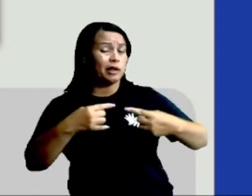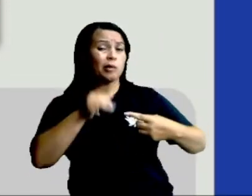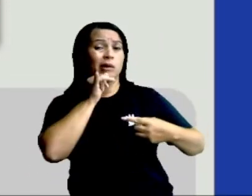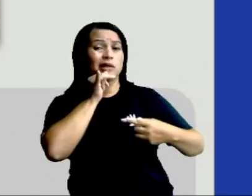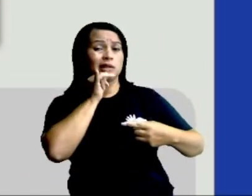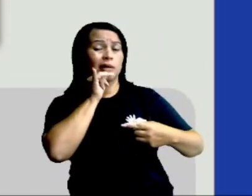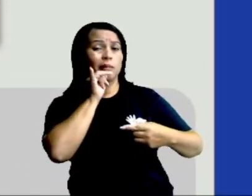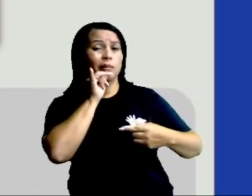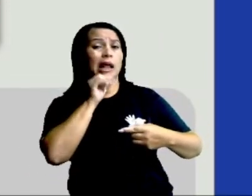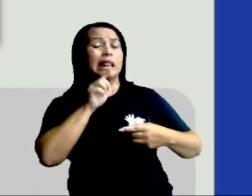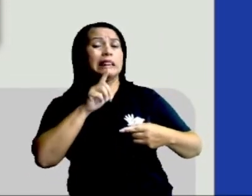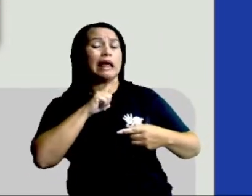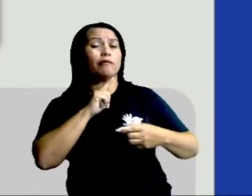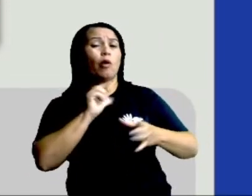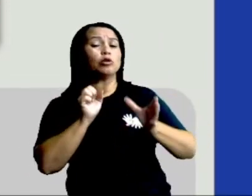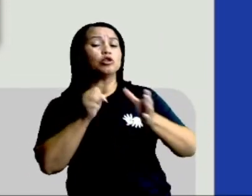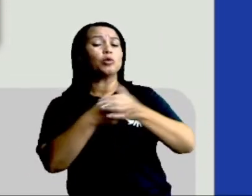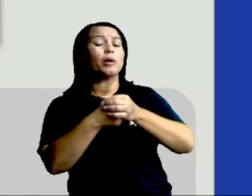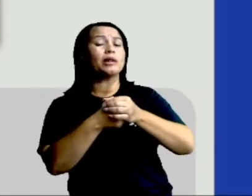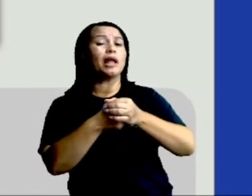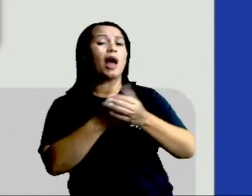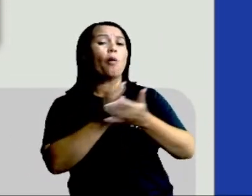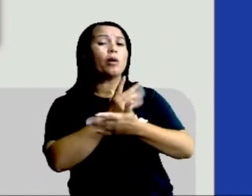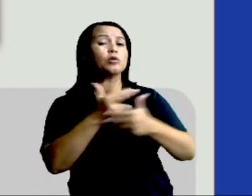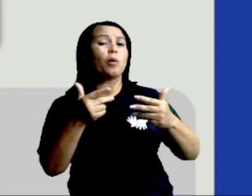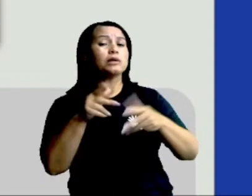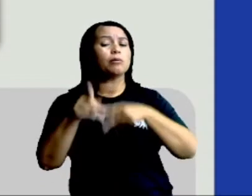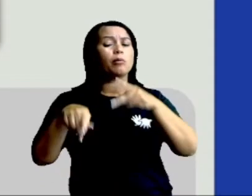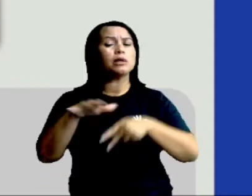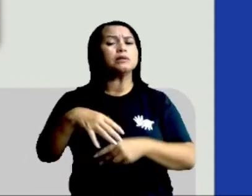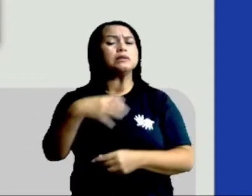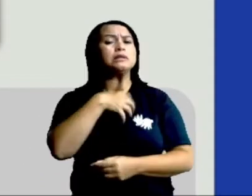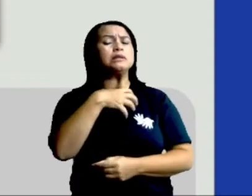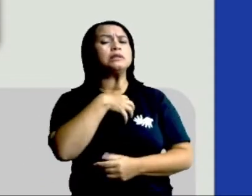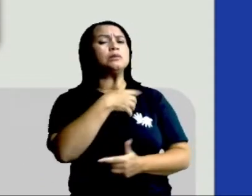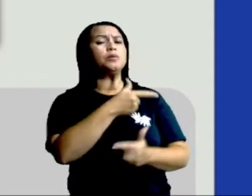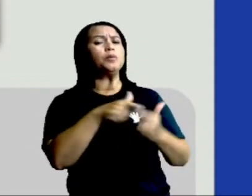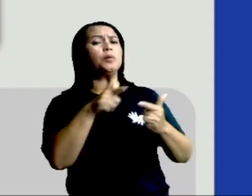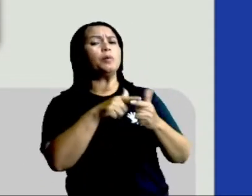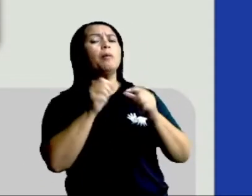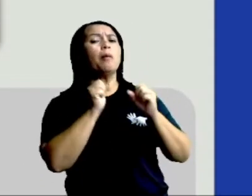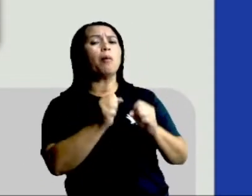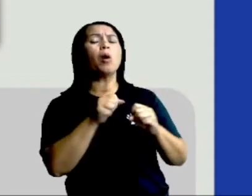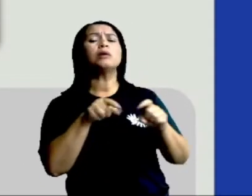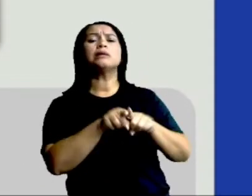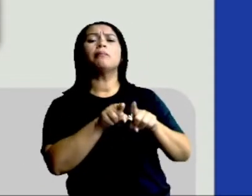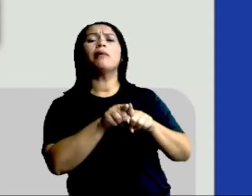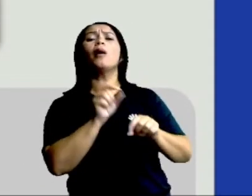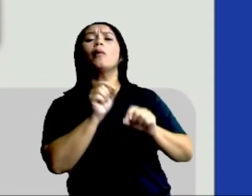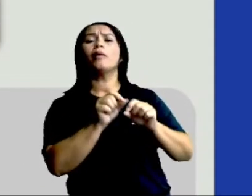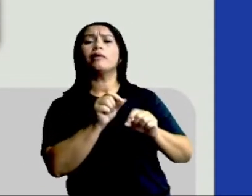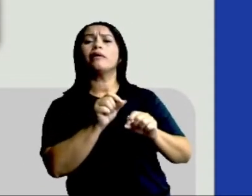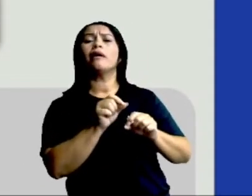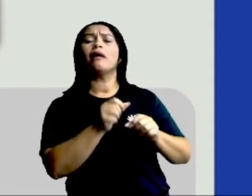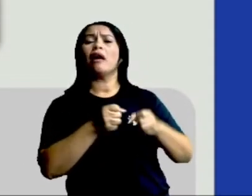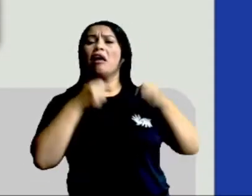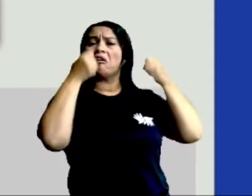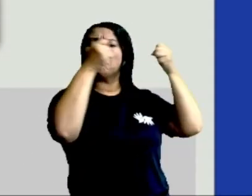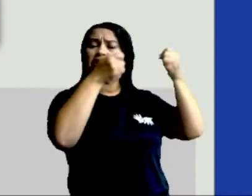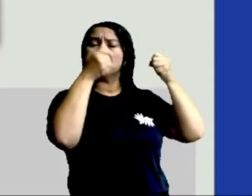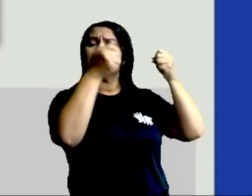determinados fatos de uma população, aqueles que se sentiram prejudicados podem se mobilizar para reivindicar a memória